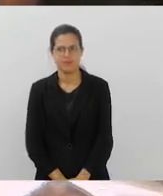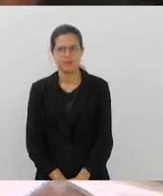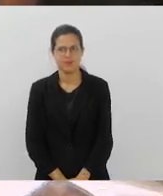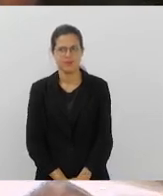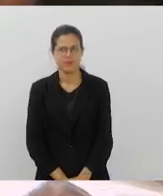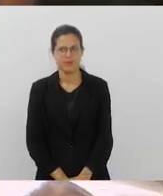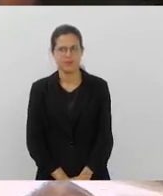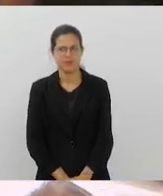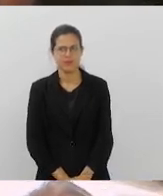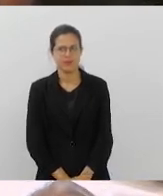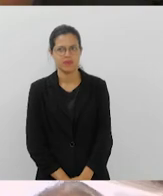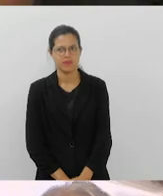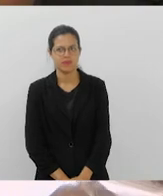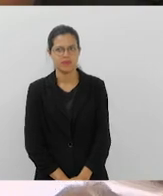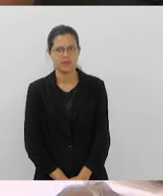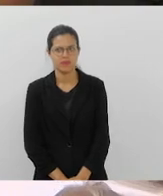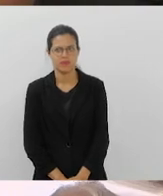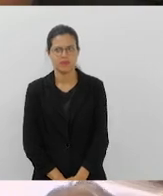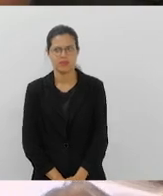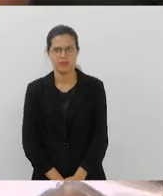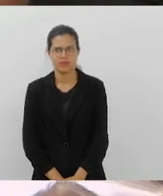Parabéns.